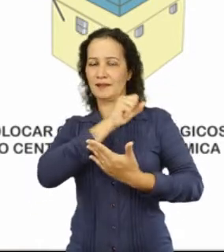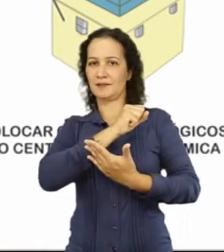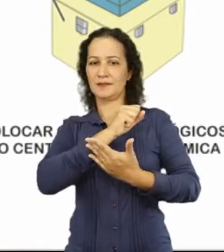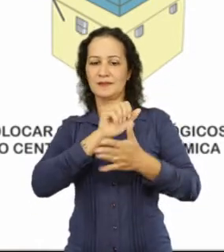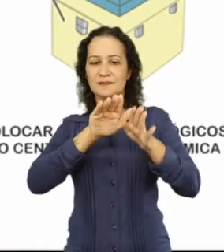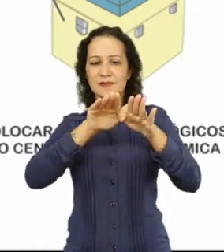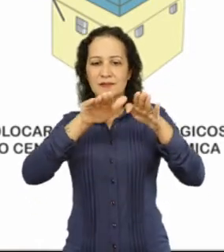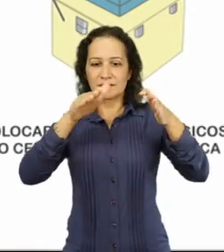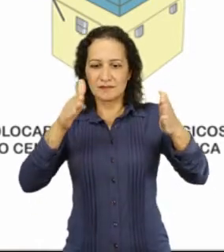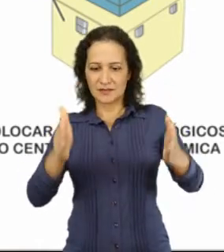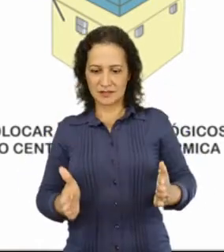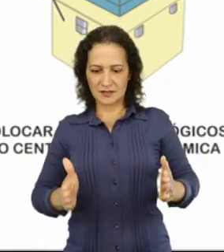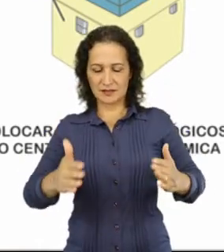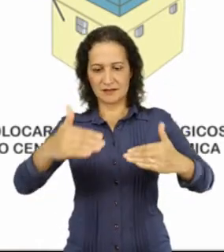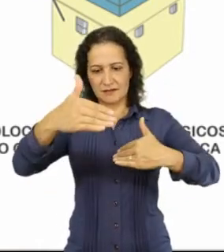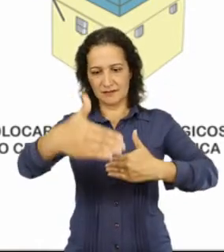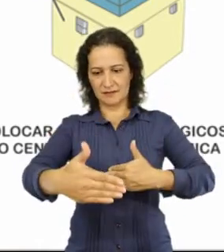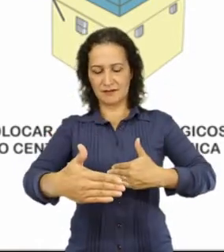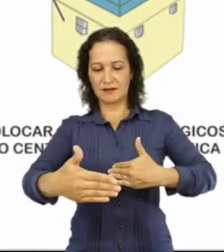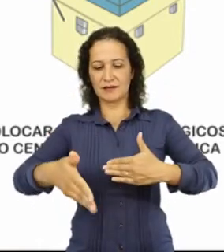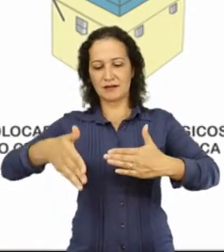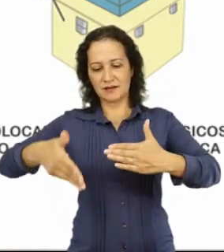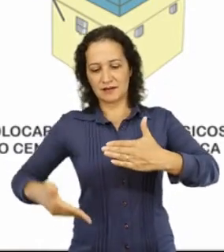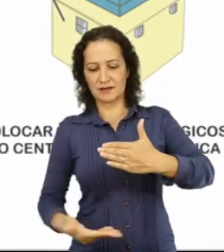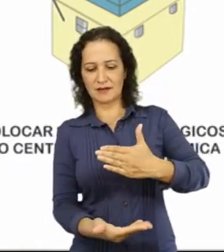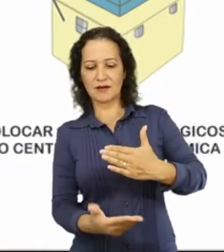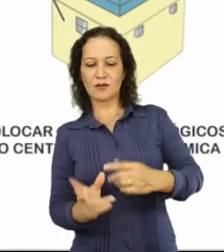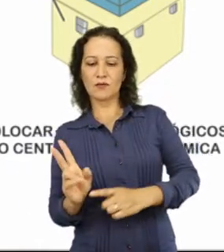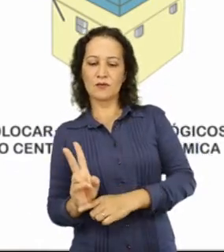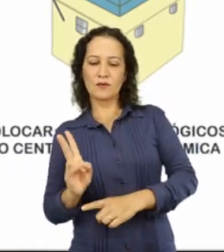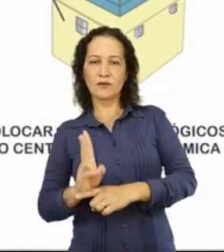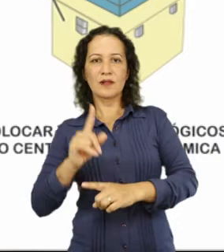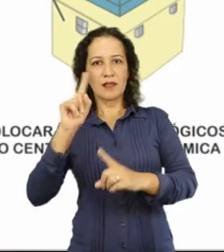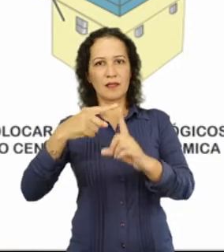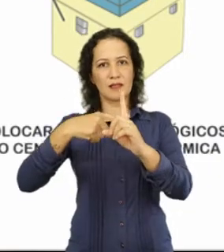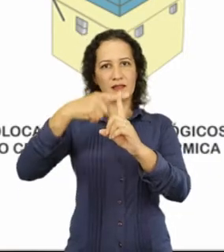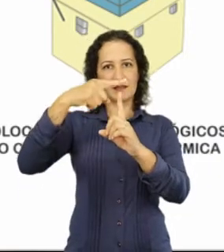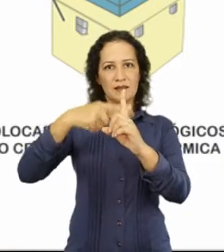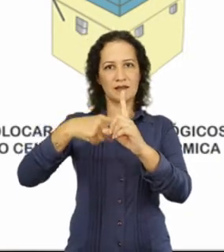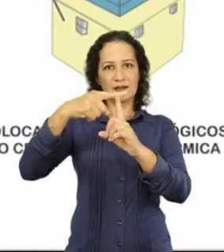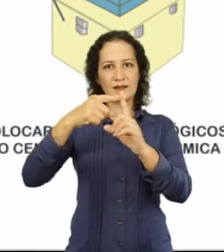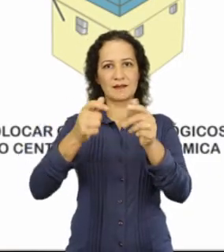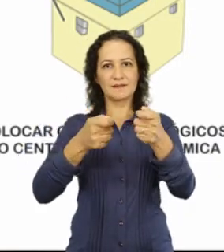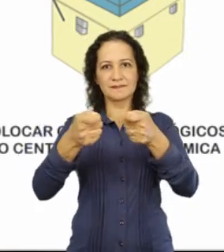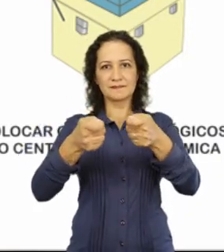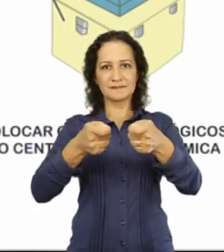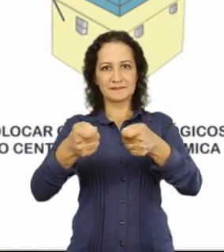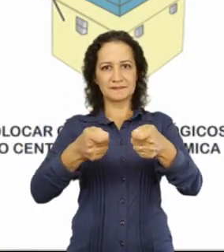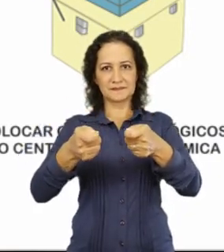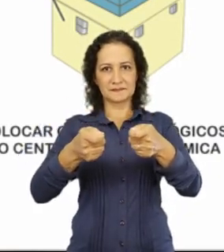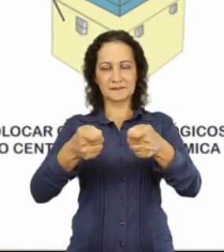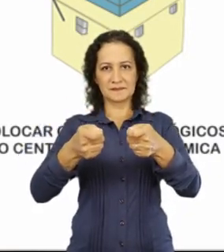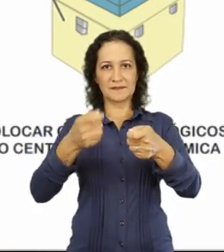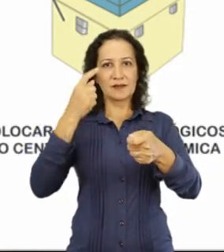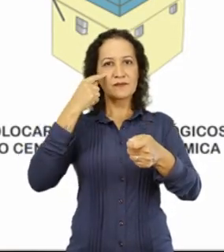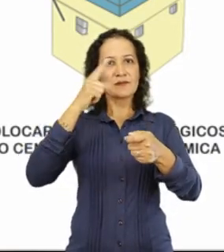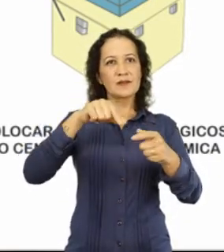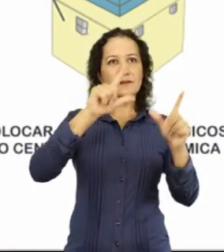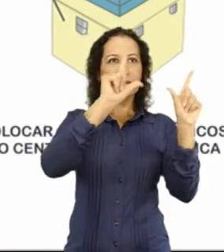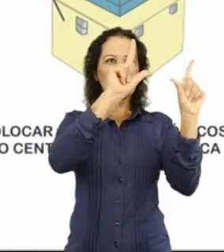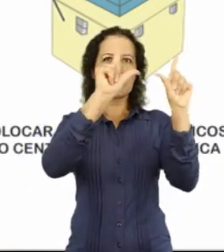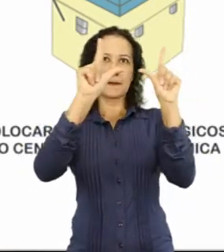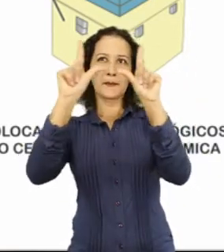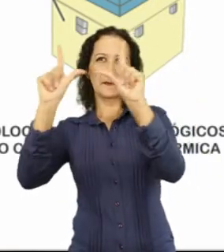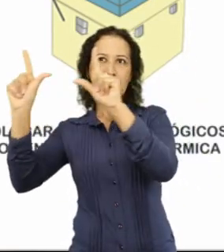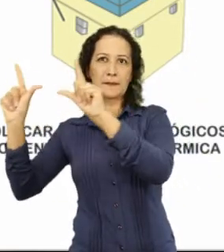nas paredes, é primordial para a manutenção da temperatura dos imunobiológicos. Conforme a figura que estamos visualizando em